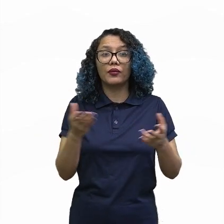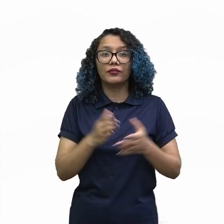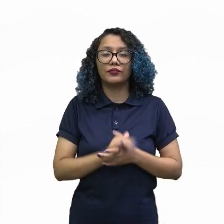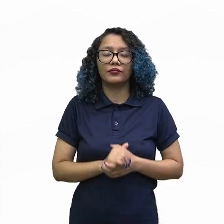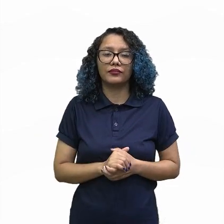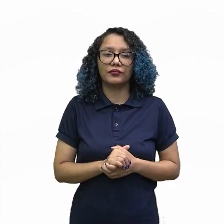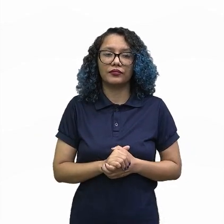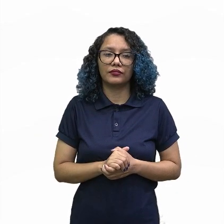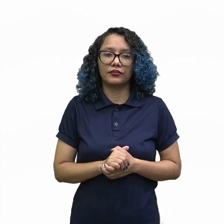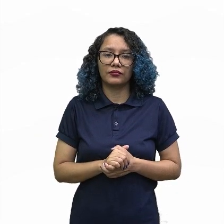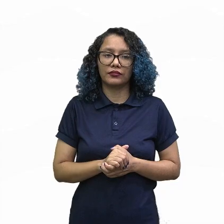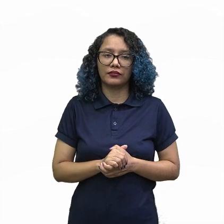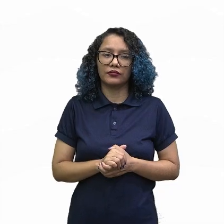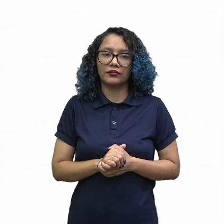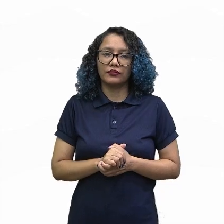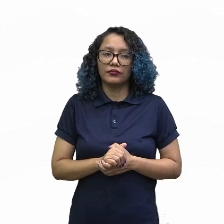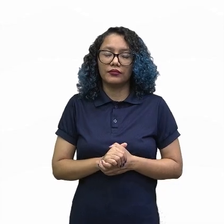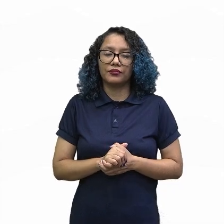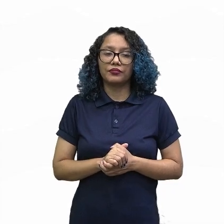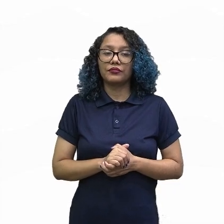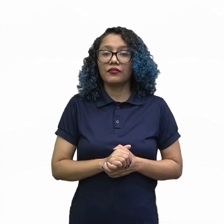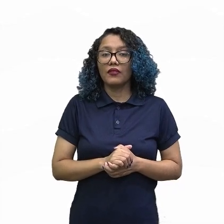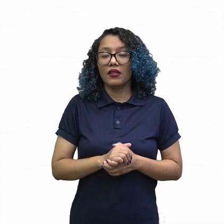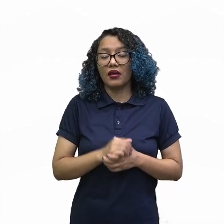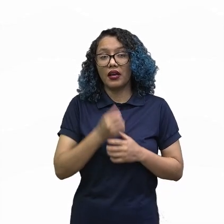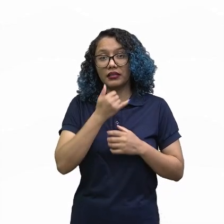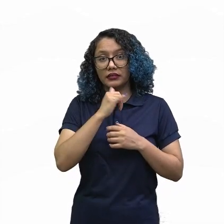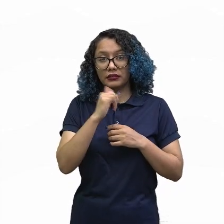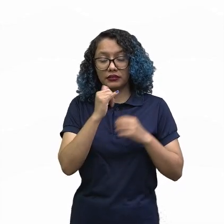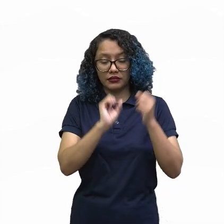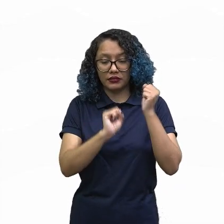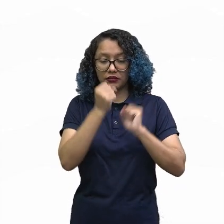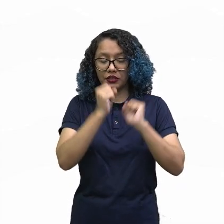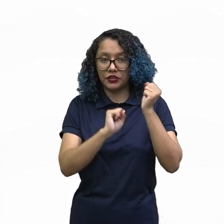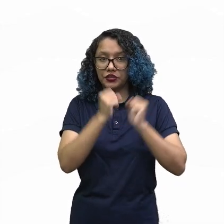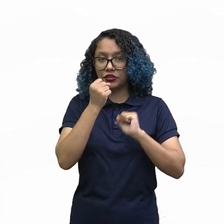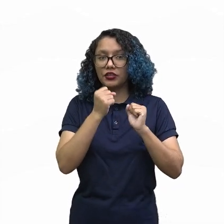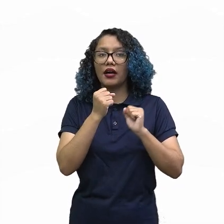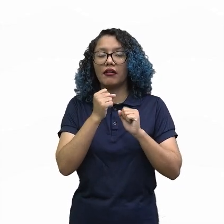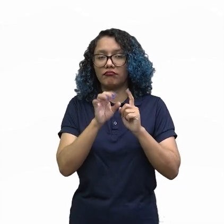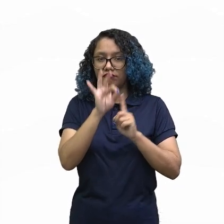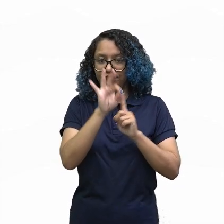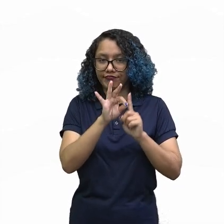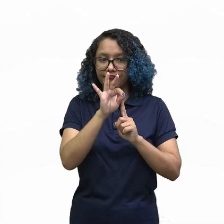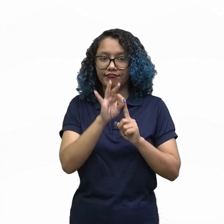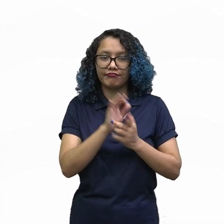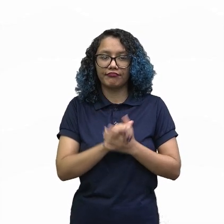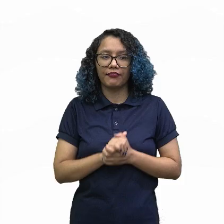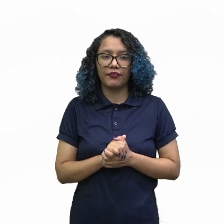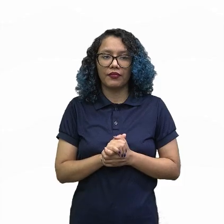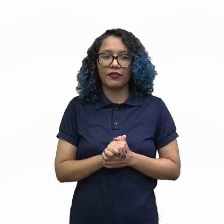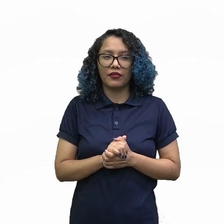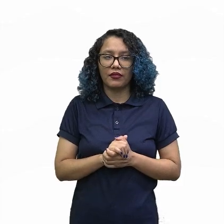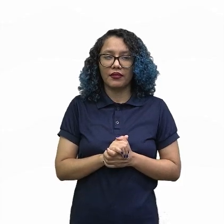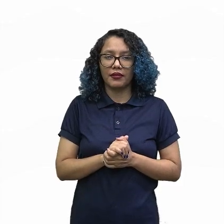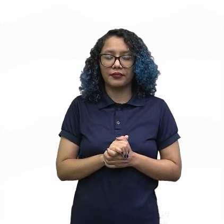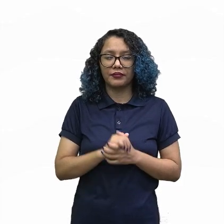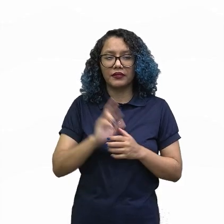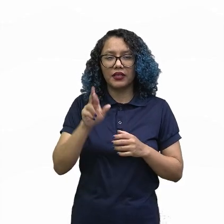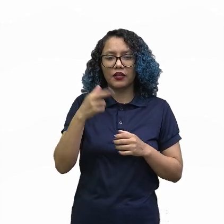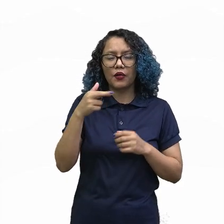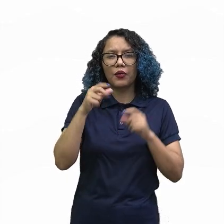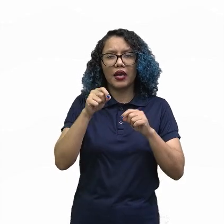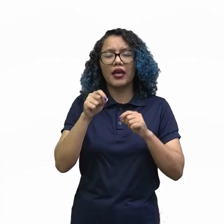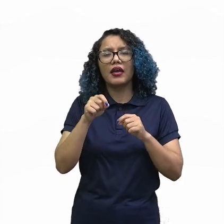fonte de usina termoelétrica. As fontes de energia não renováveis são aquelas formadas por recursos esgotáveis